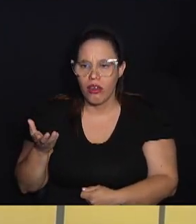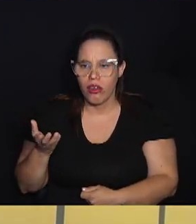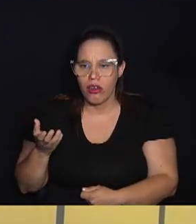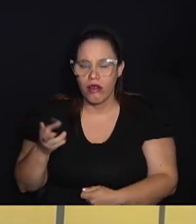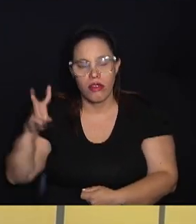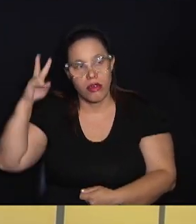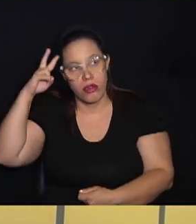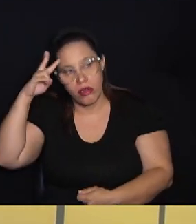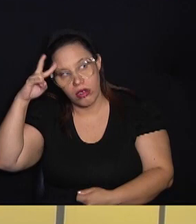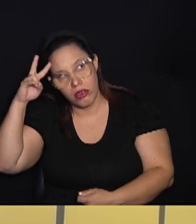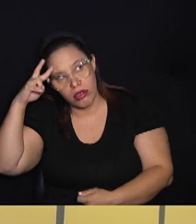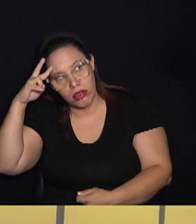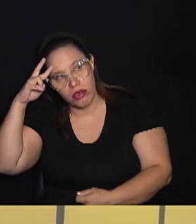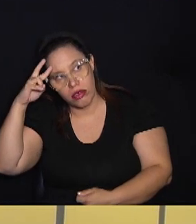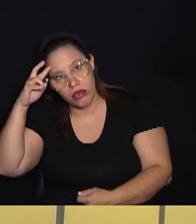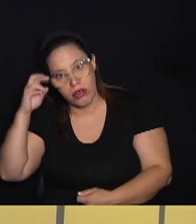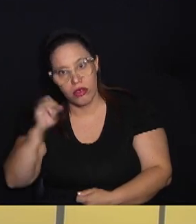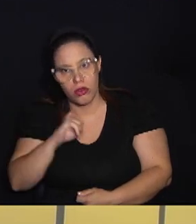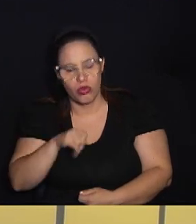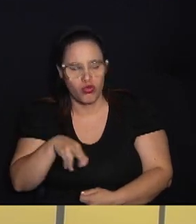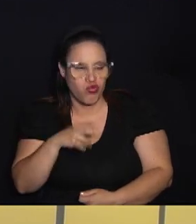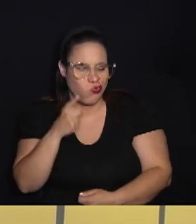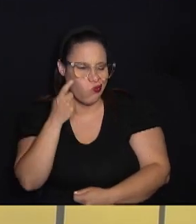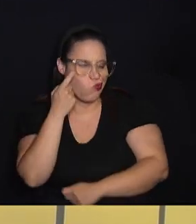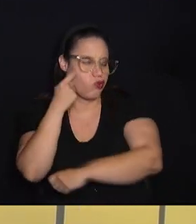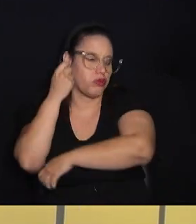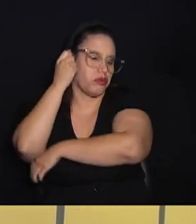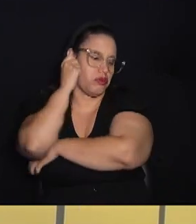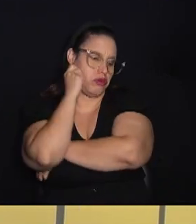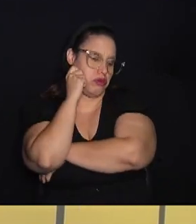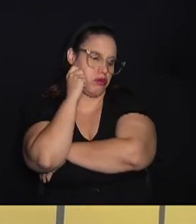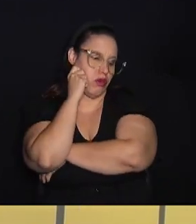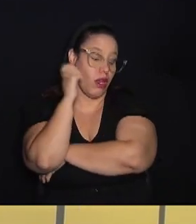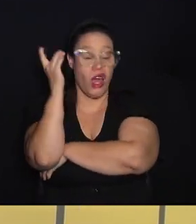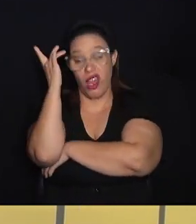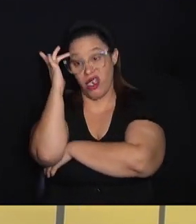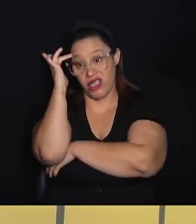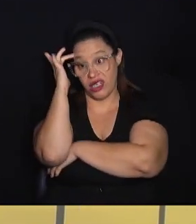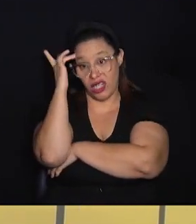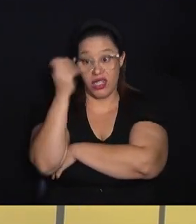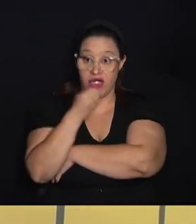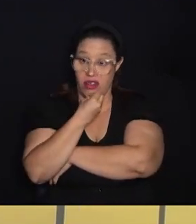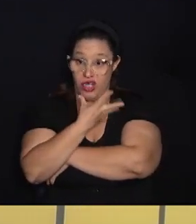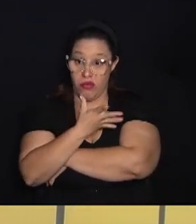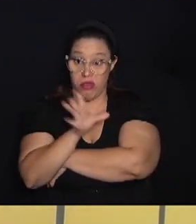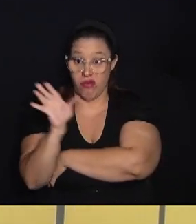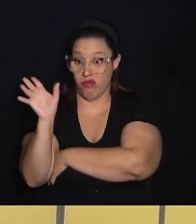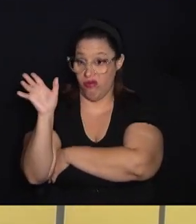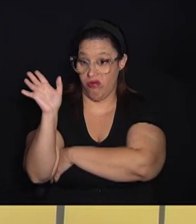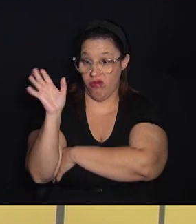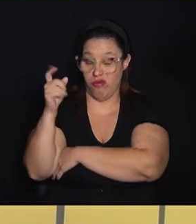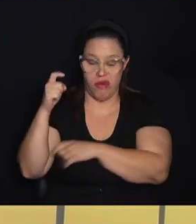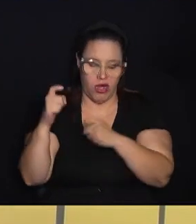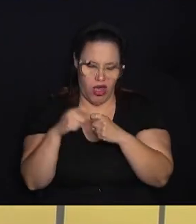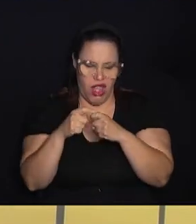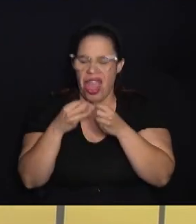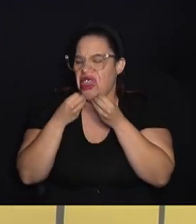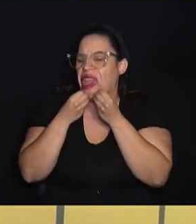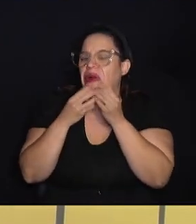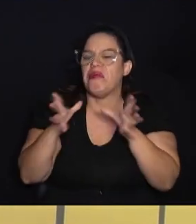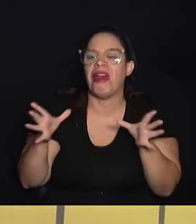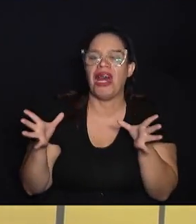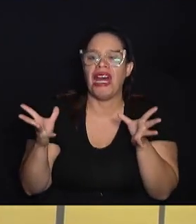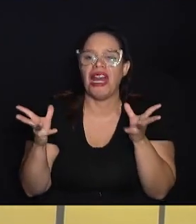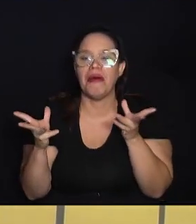precisa ver sem um juízo porque a gente acha que a gente é muito bom né a maior parte dos micos se acha ótimo se